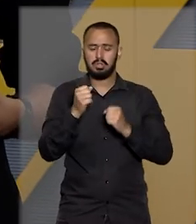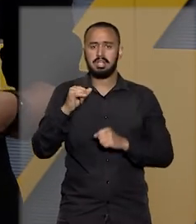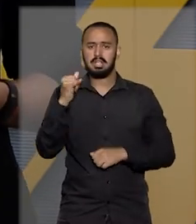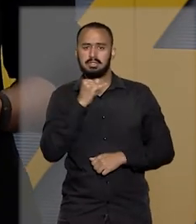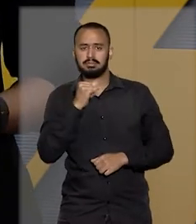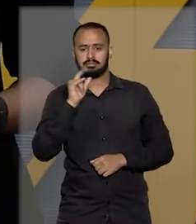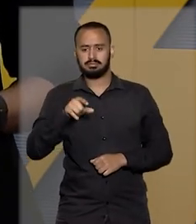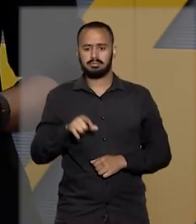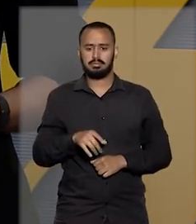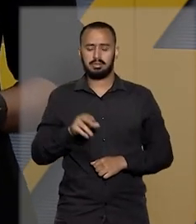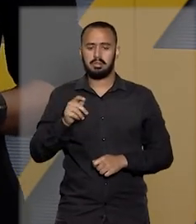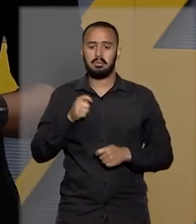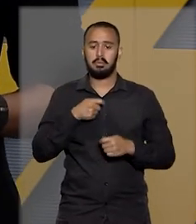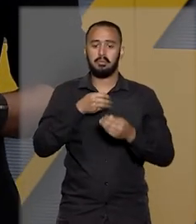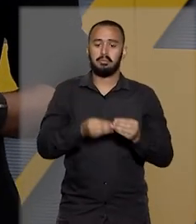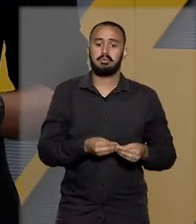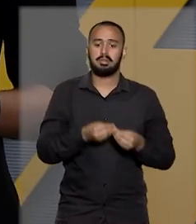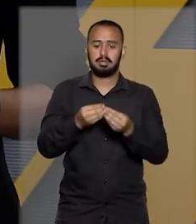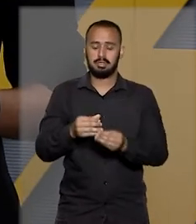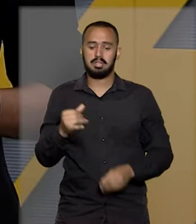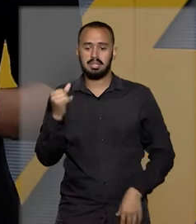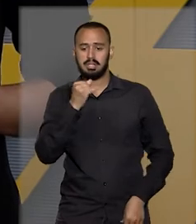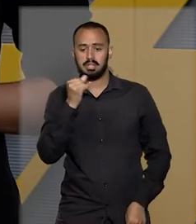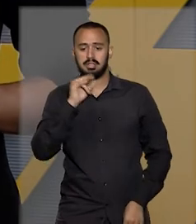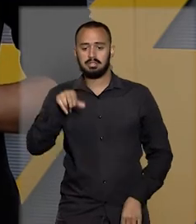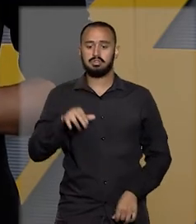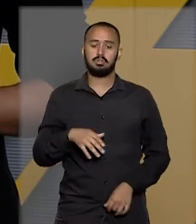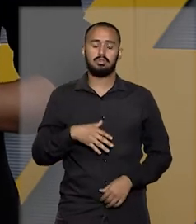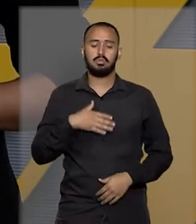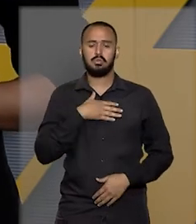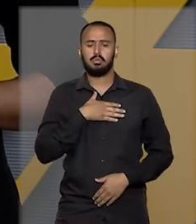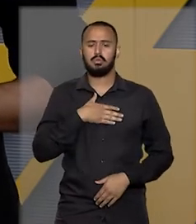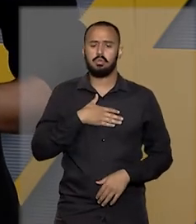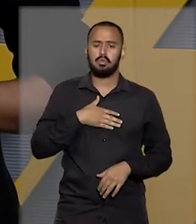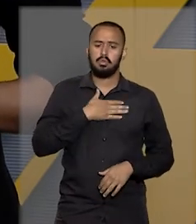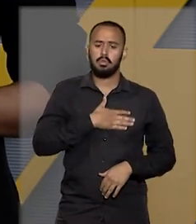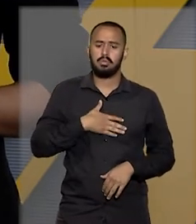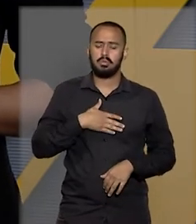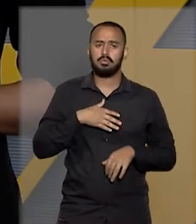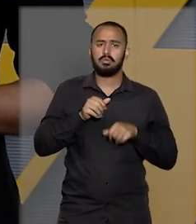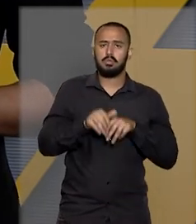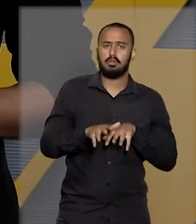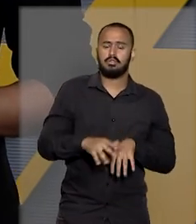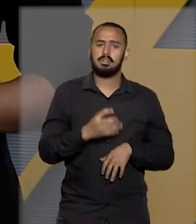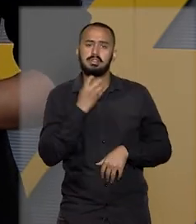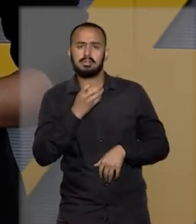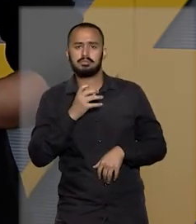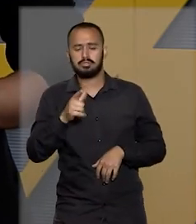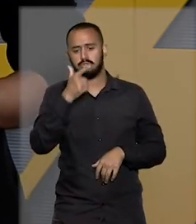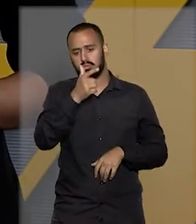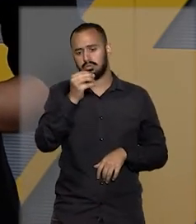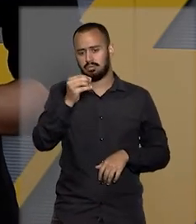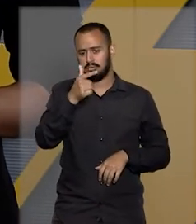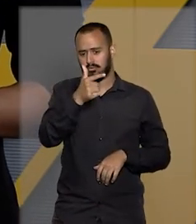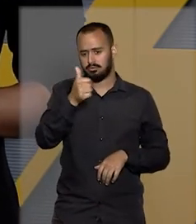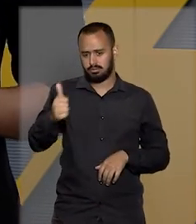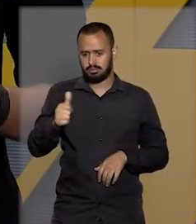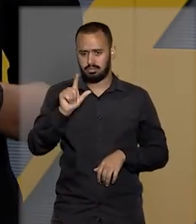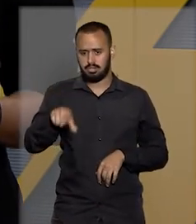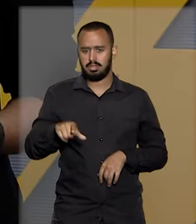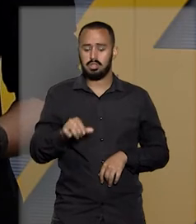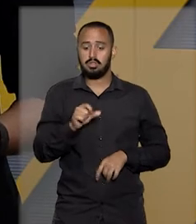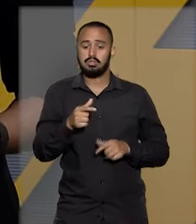Sul, pela entrega de energia nos meses de novembro e dezembro de 2021. Segundo a União, as